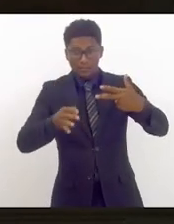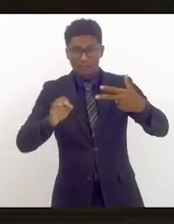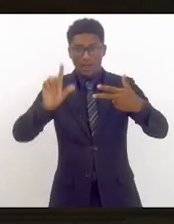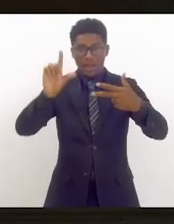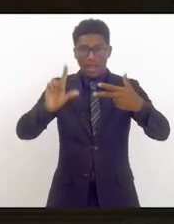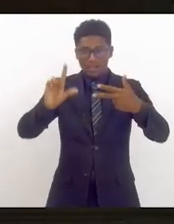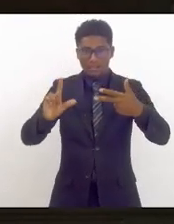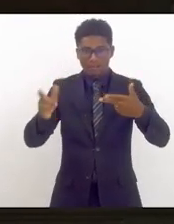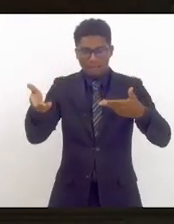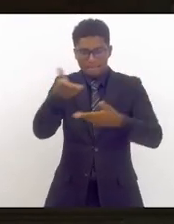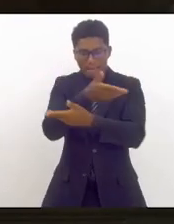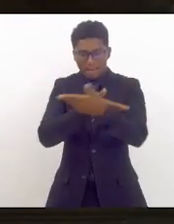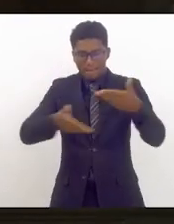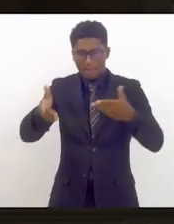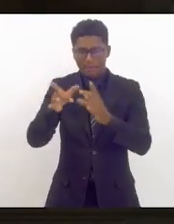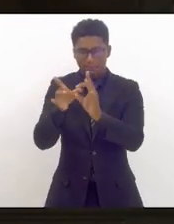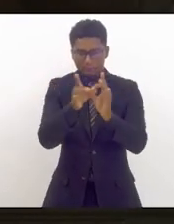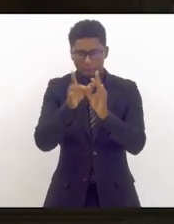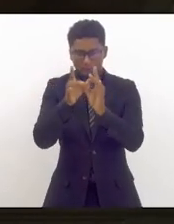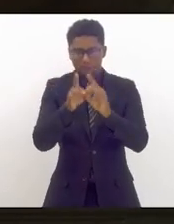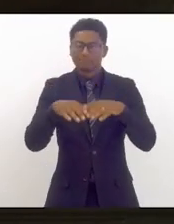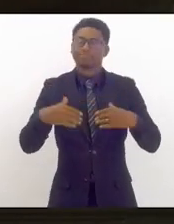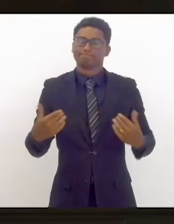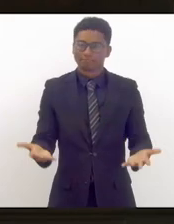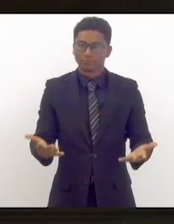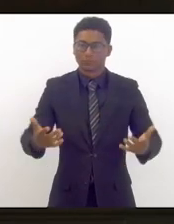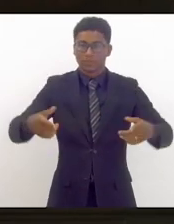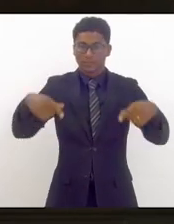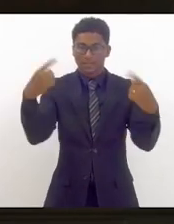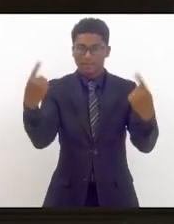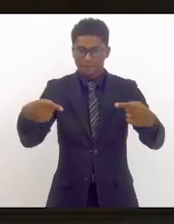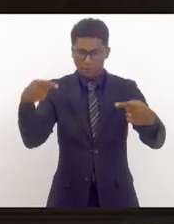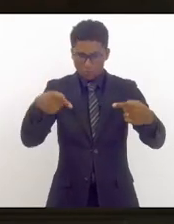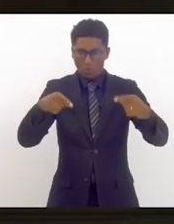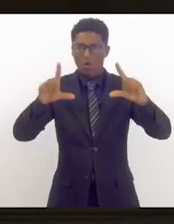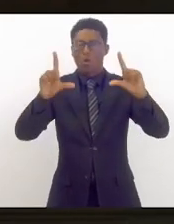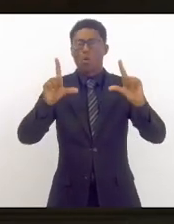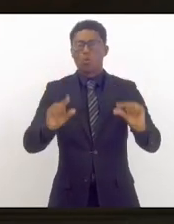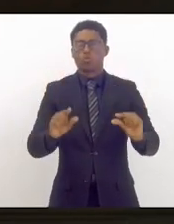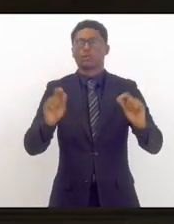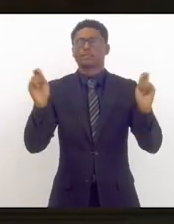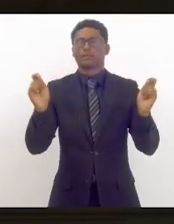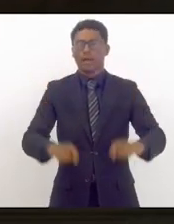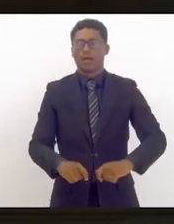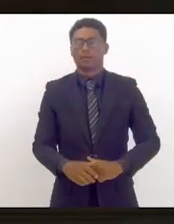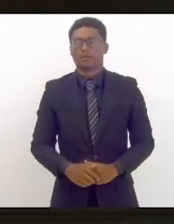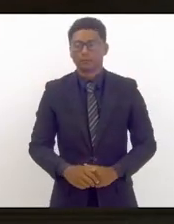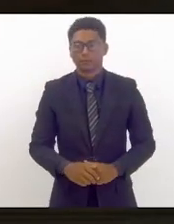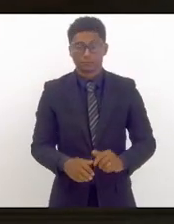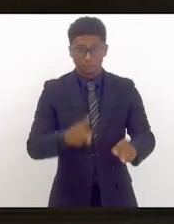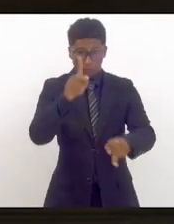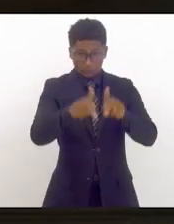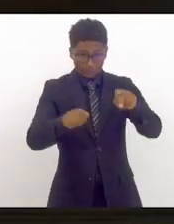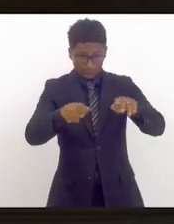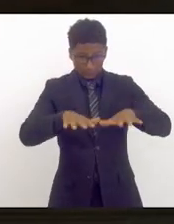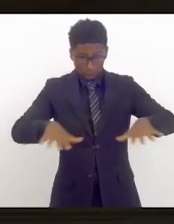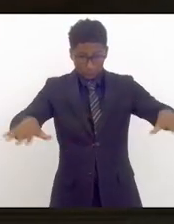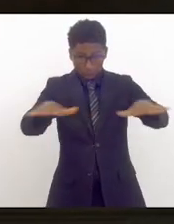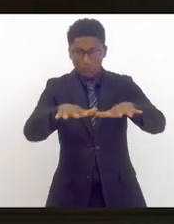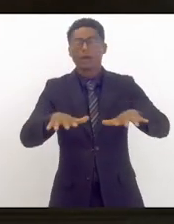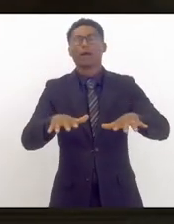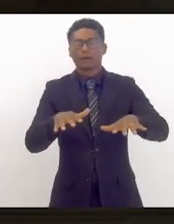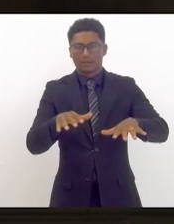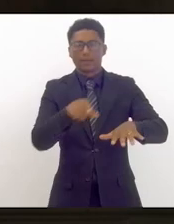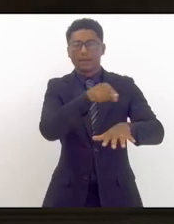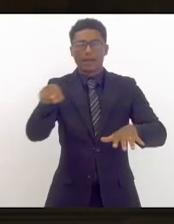em sintonia, os desafios com certeza se tornam menores. A população sempre é a maior beneficiária